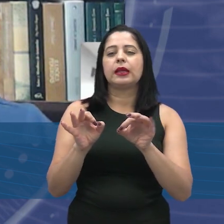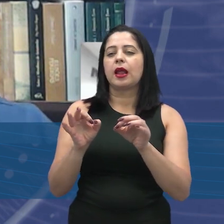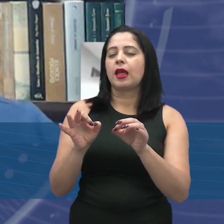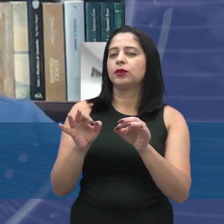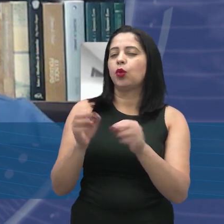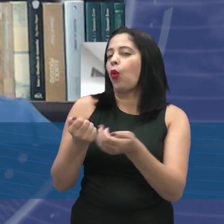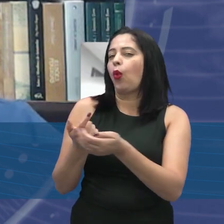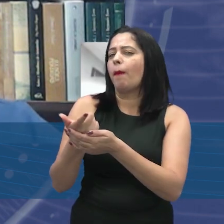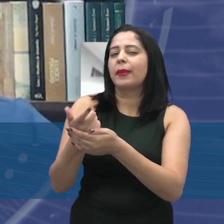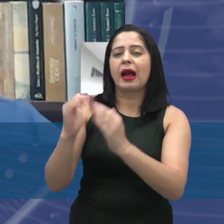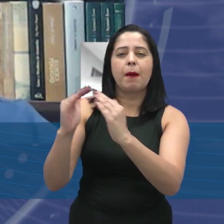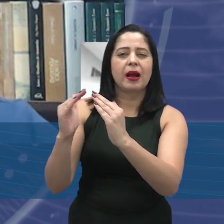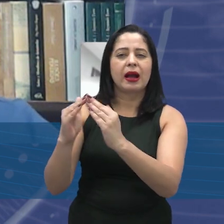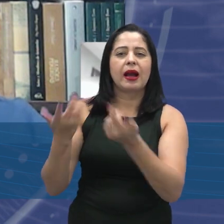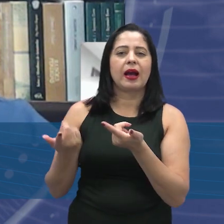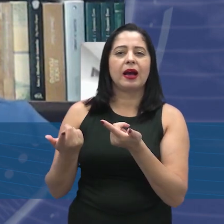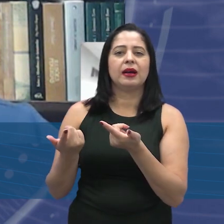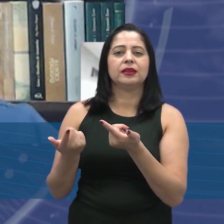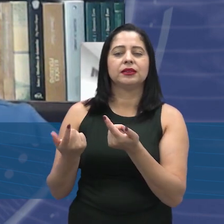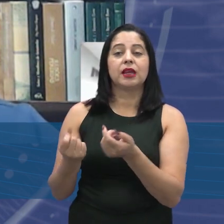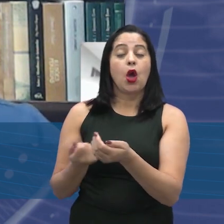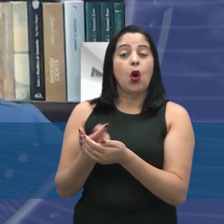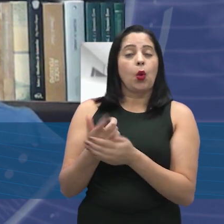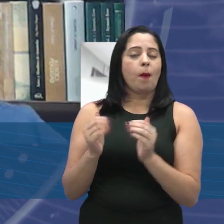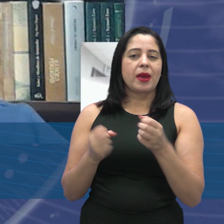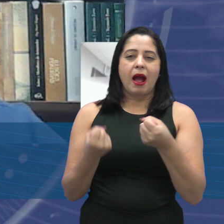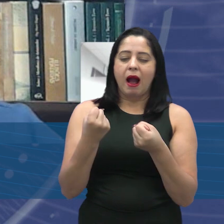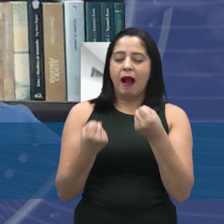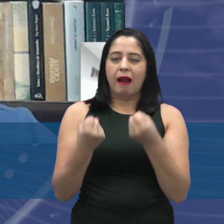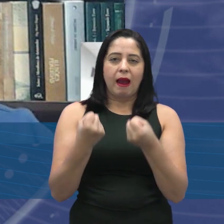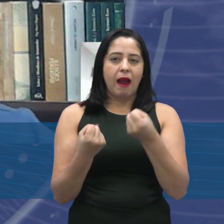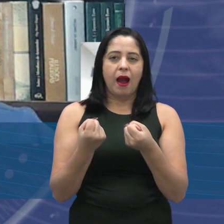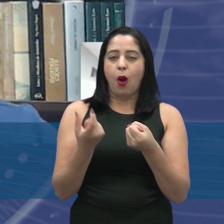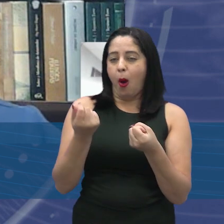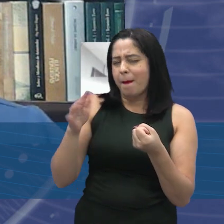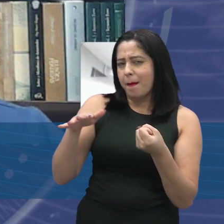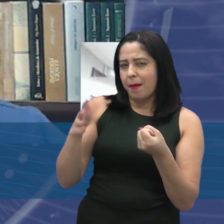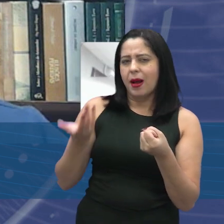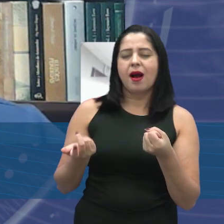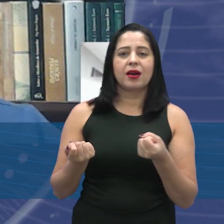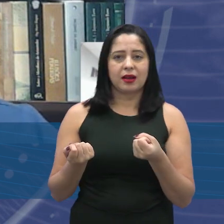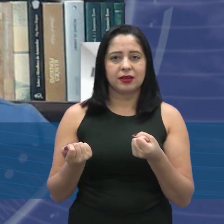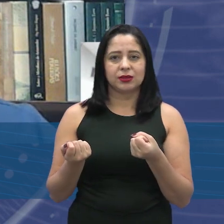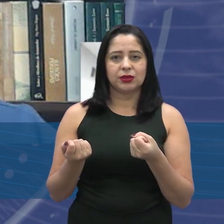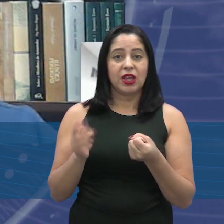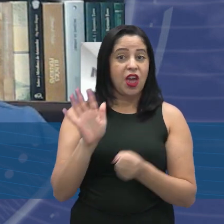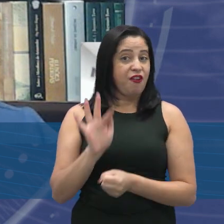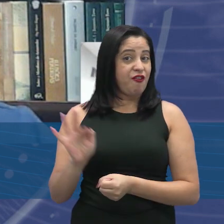o planejamento, por exemplo, da compra, da aquisição de um automóvel de médio custo e uma